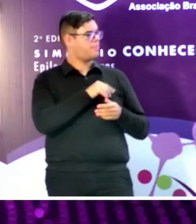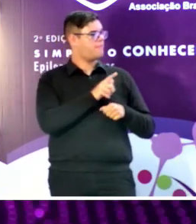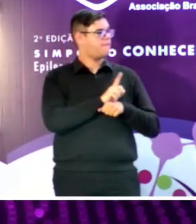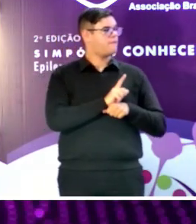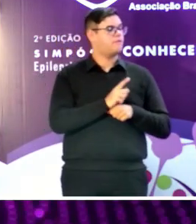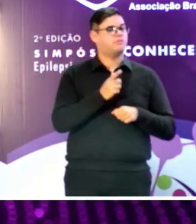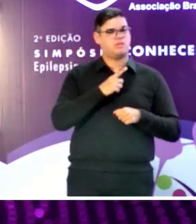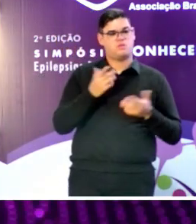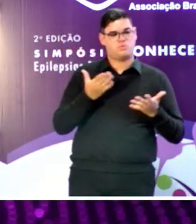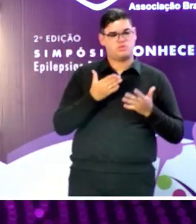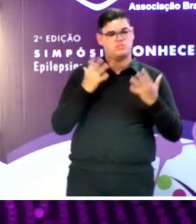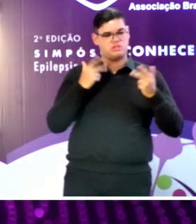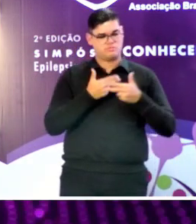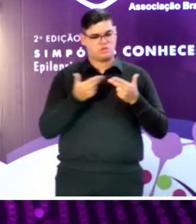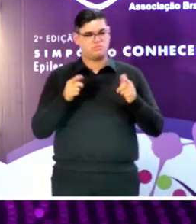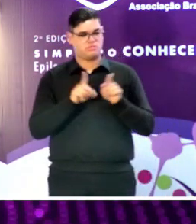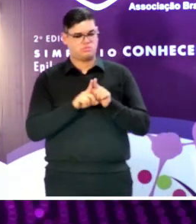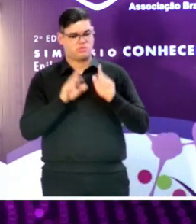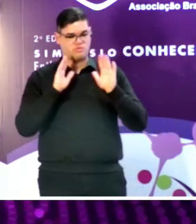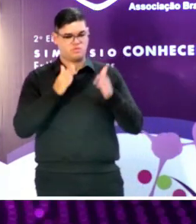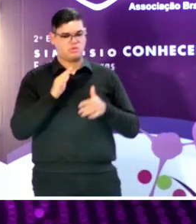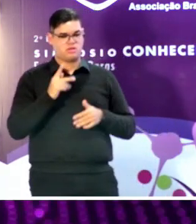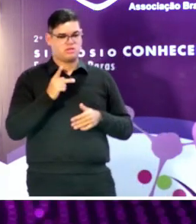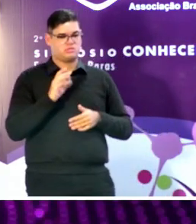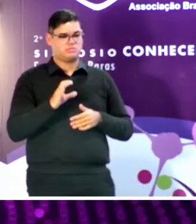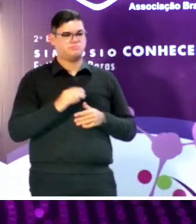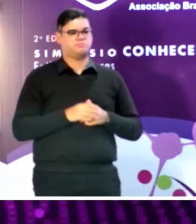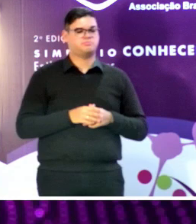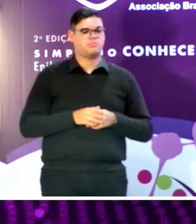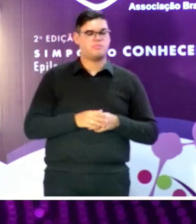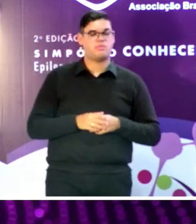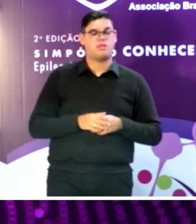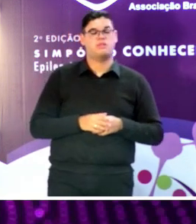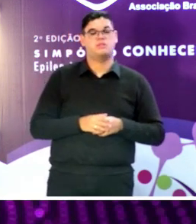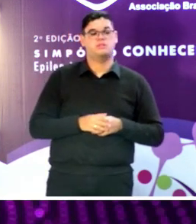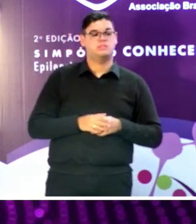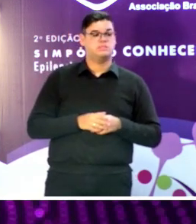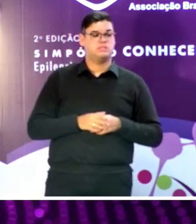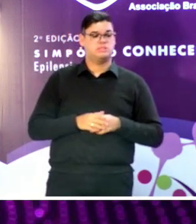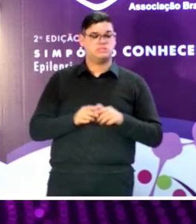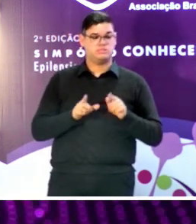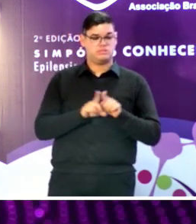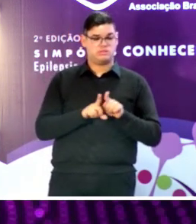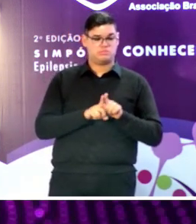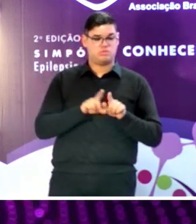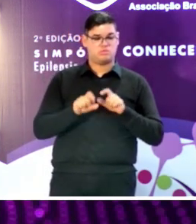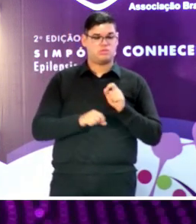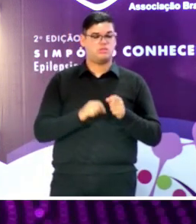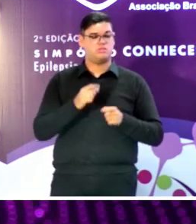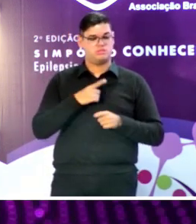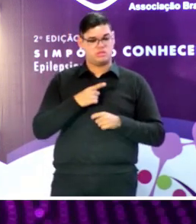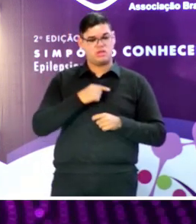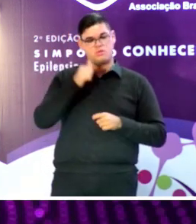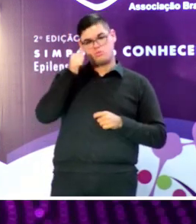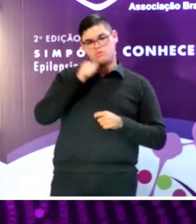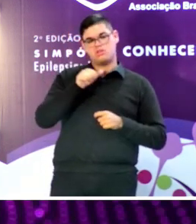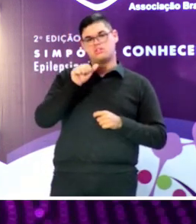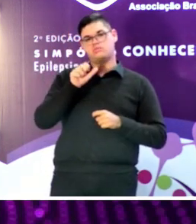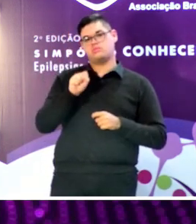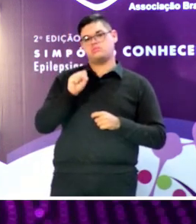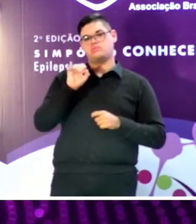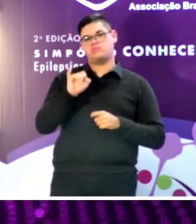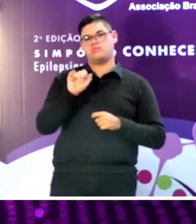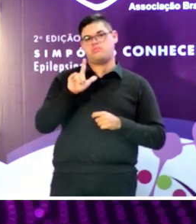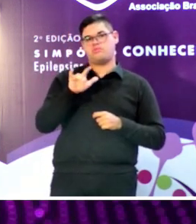gente tem de animal transgênico para HC. E aí a gente também tem a Silvia, que é uma aluna que está no